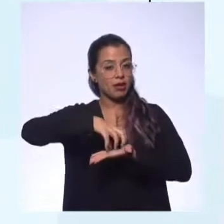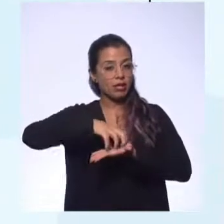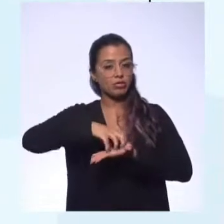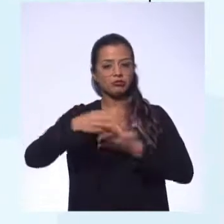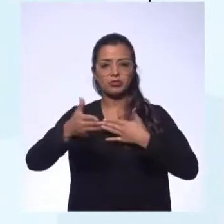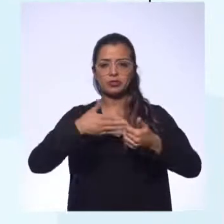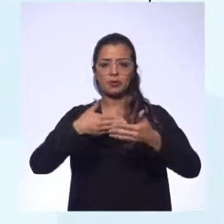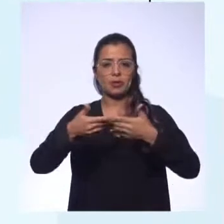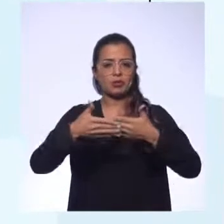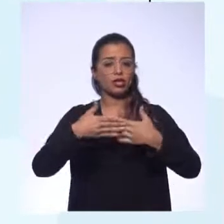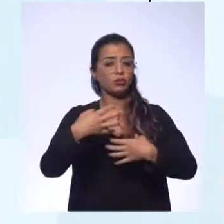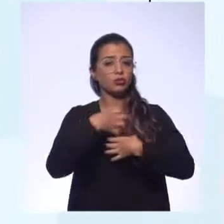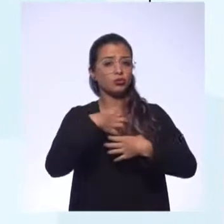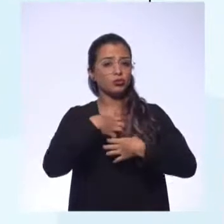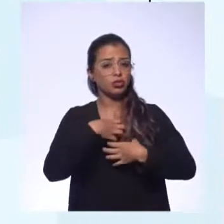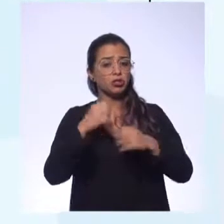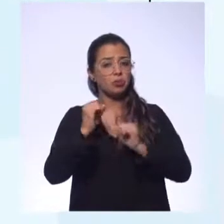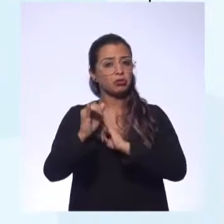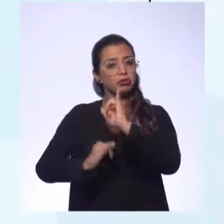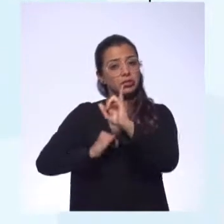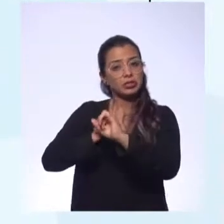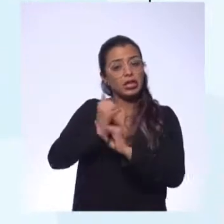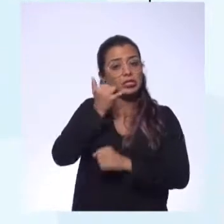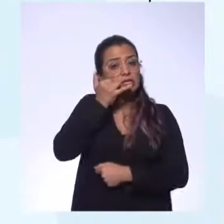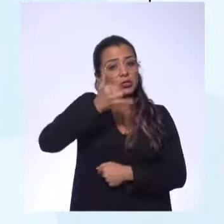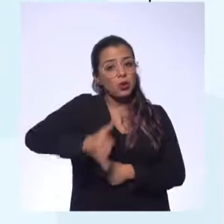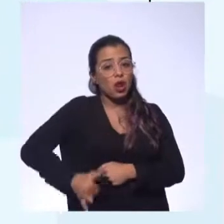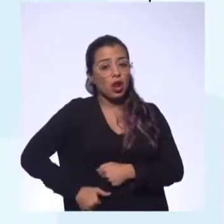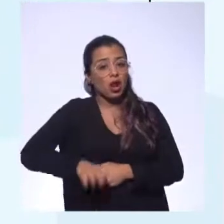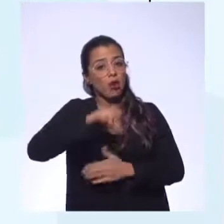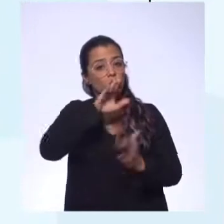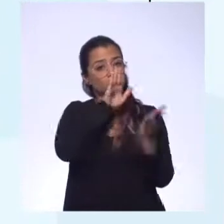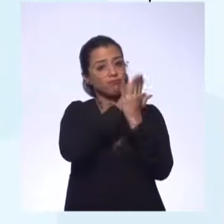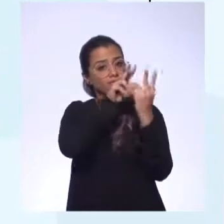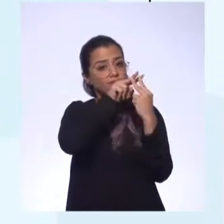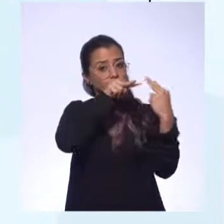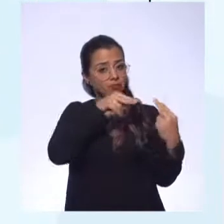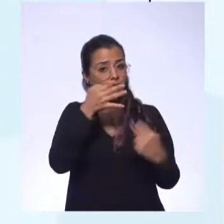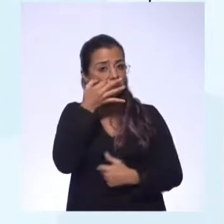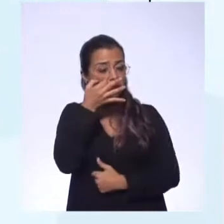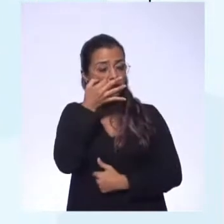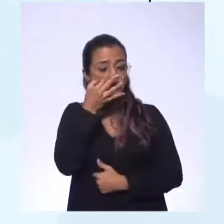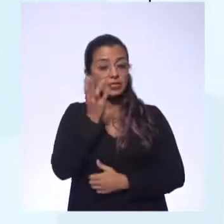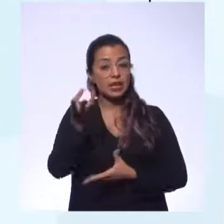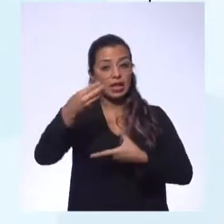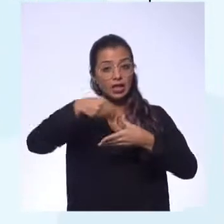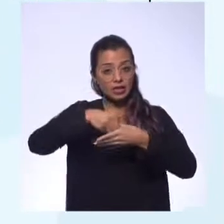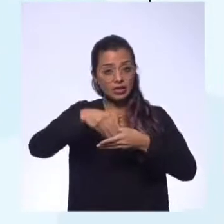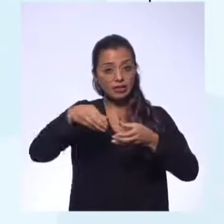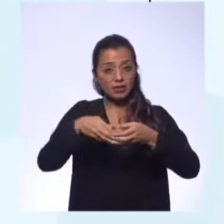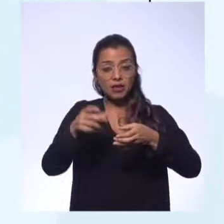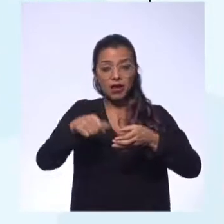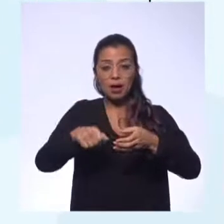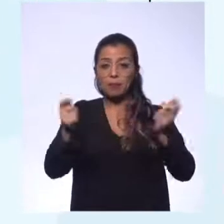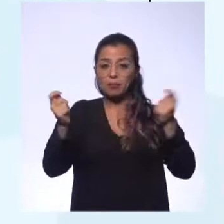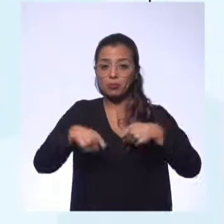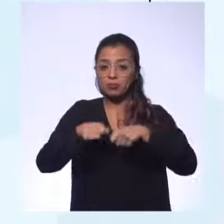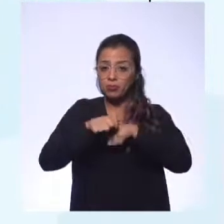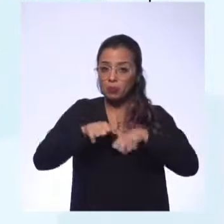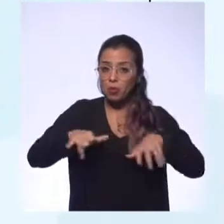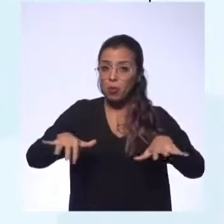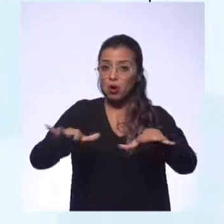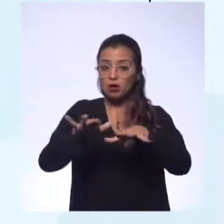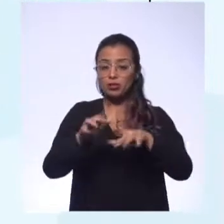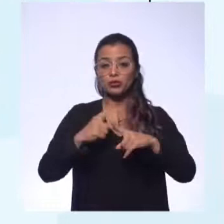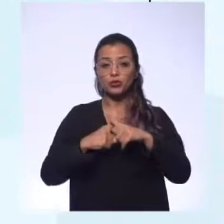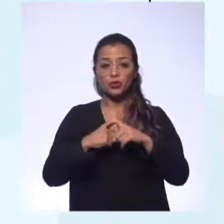Pode ser via internet, telefones celulares ou face a face. Dentro da rede, só é possível que sejam compartilhados os mesmos códigos